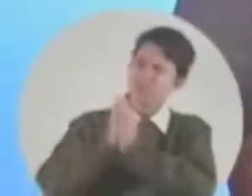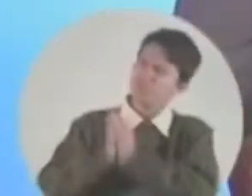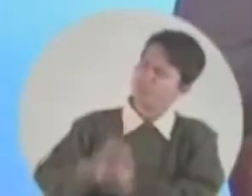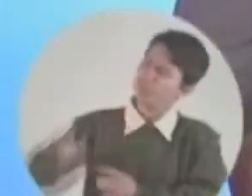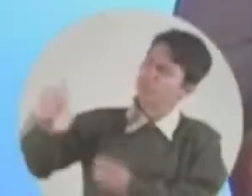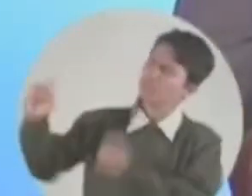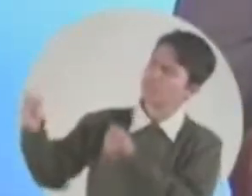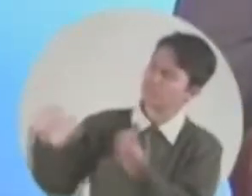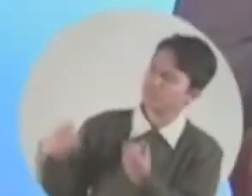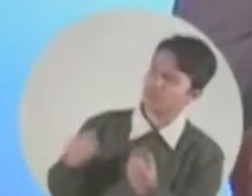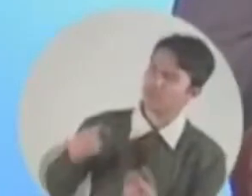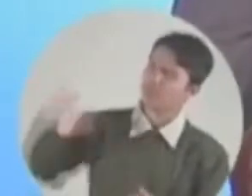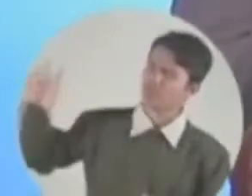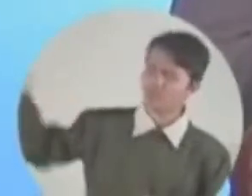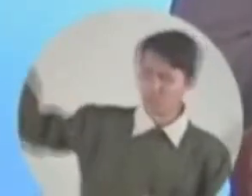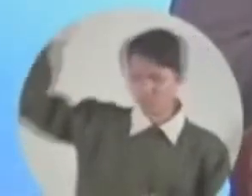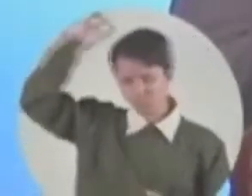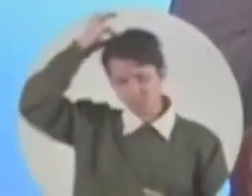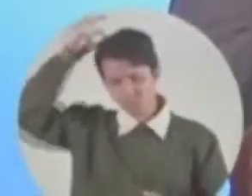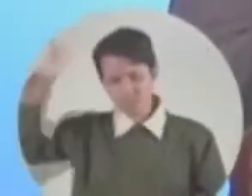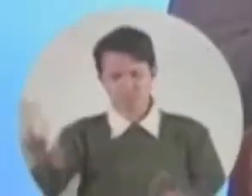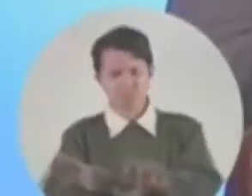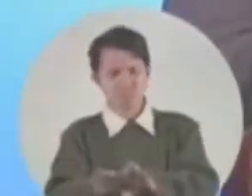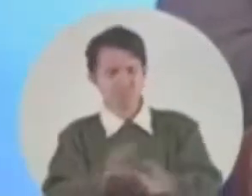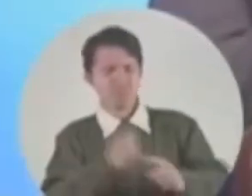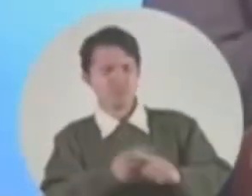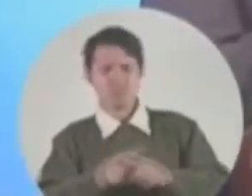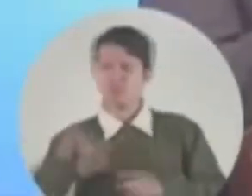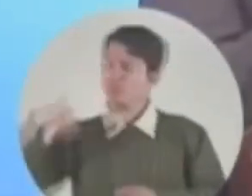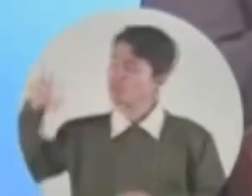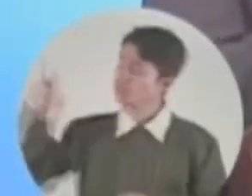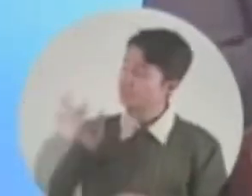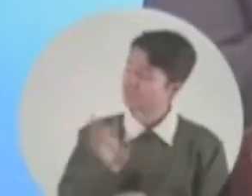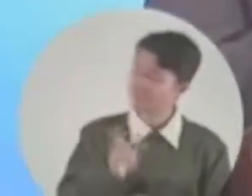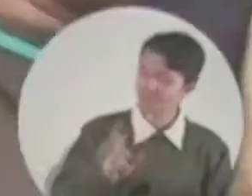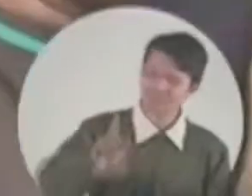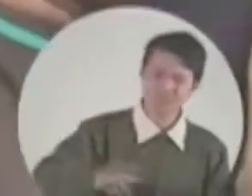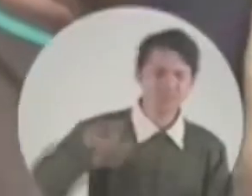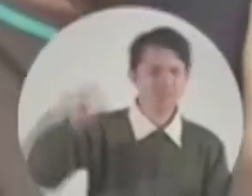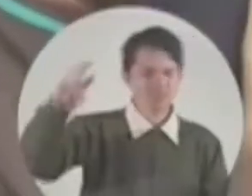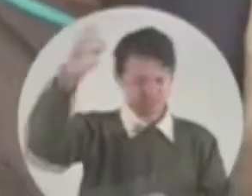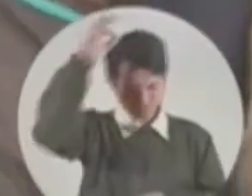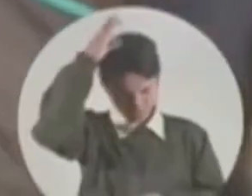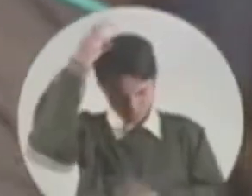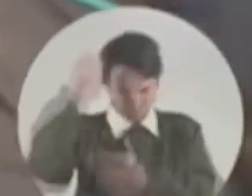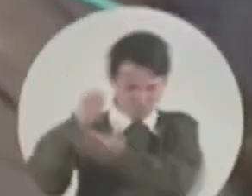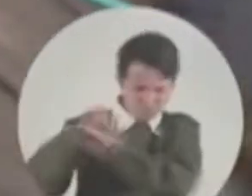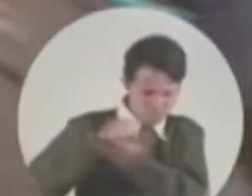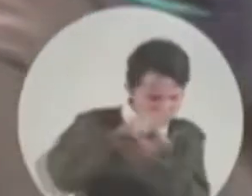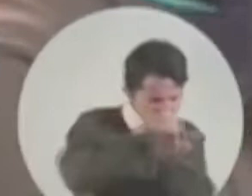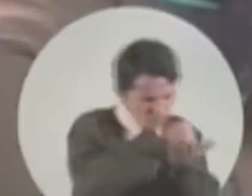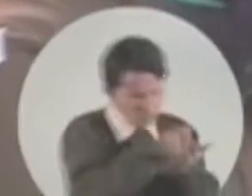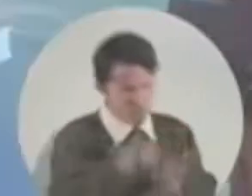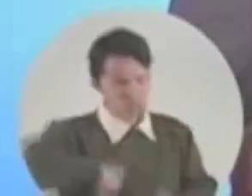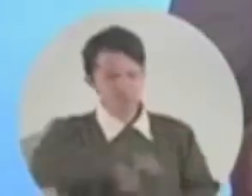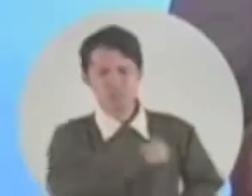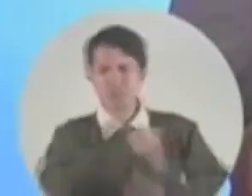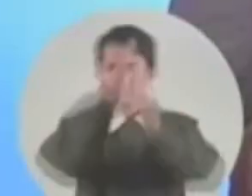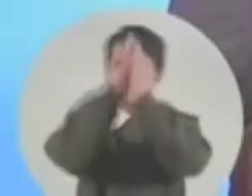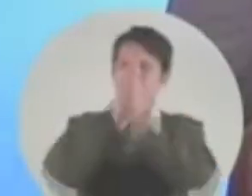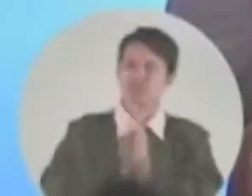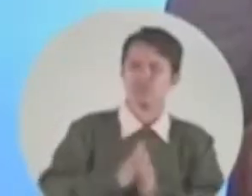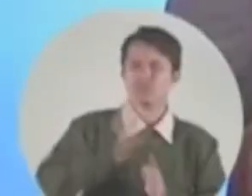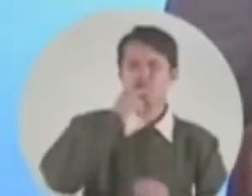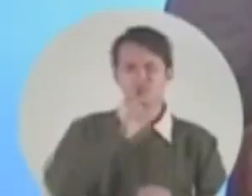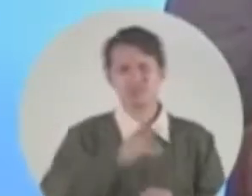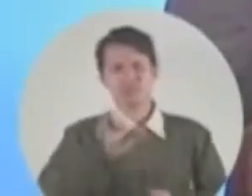Ministra, Senhor, com o teu Espírito. A tua palavra nos diz, Senhor, que o teu Espírito nos ajudaria a